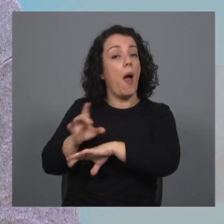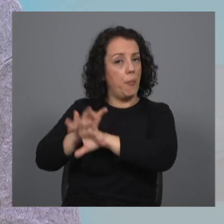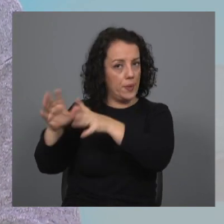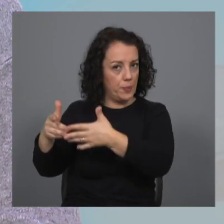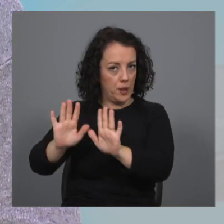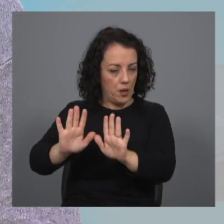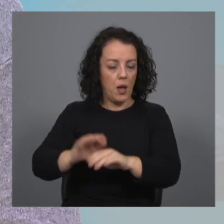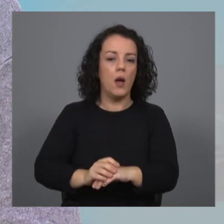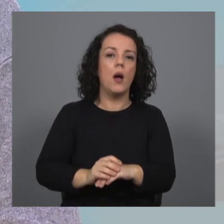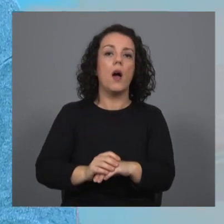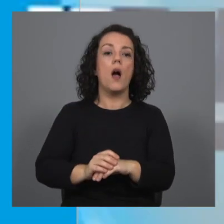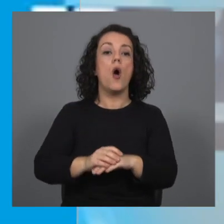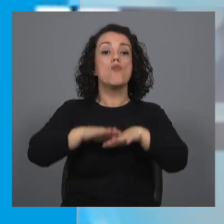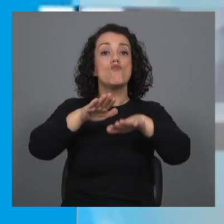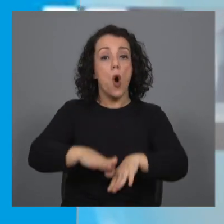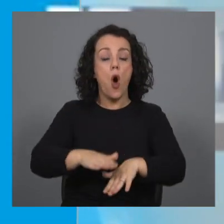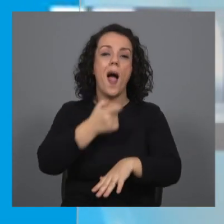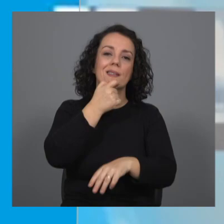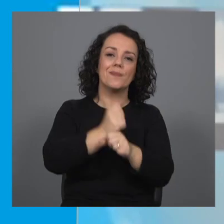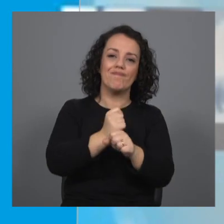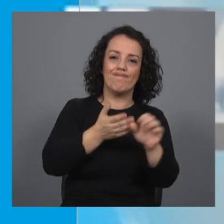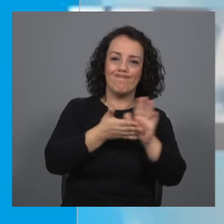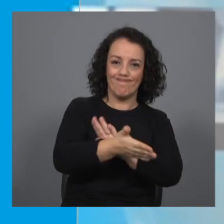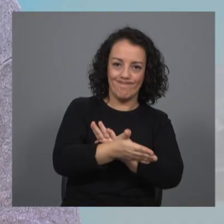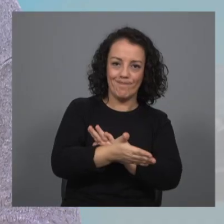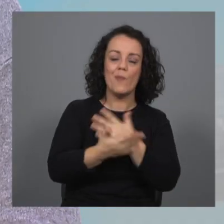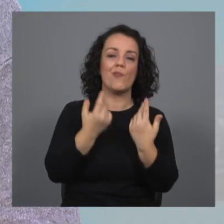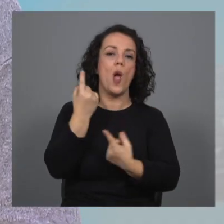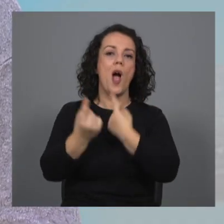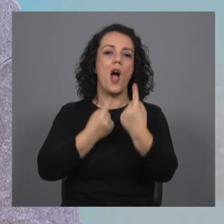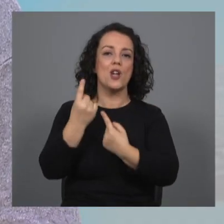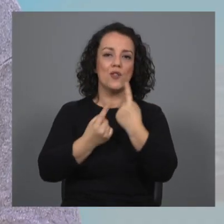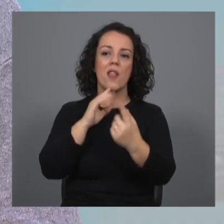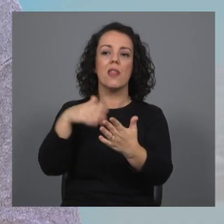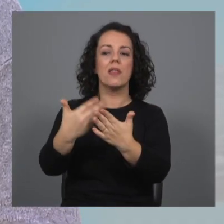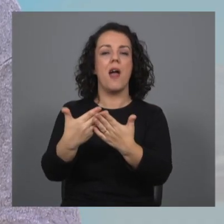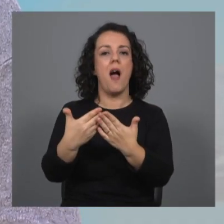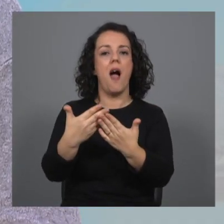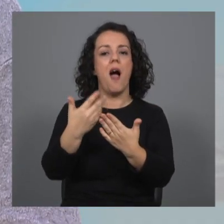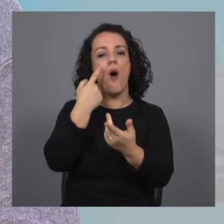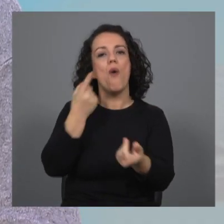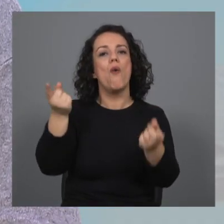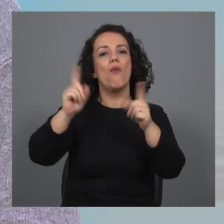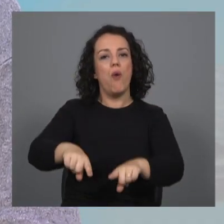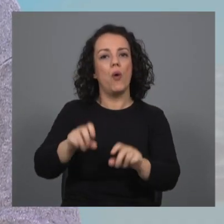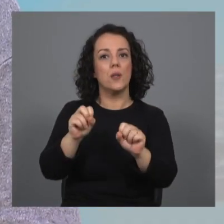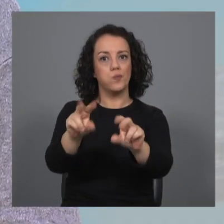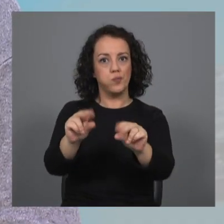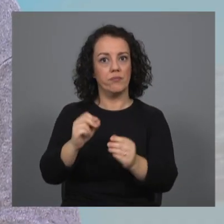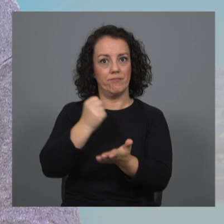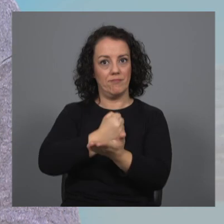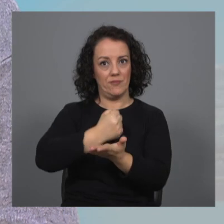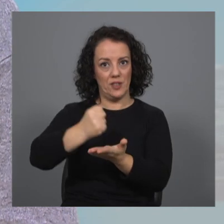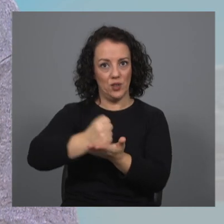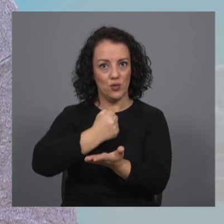É através do trabalho. E, portanto, muitas das vezes a única forma que temos de garantir que as pessoas voltem a estar regulares,